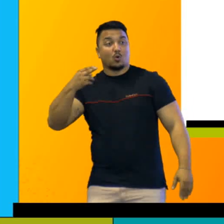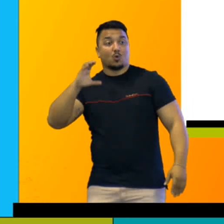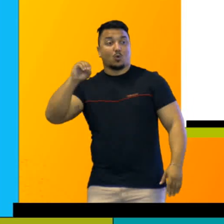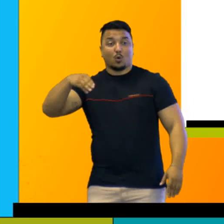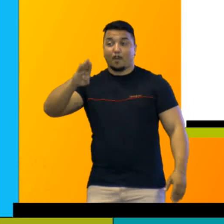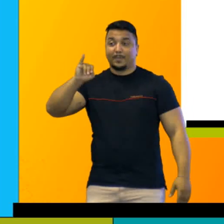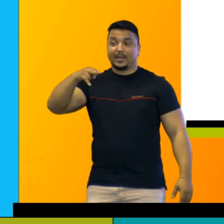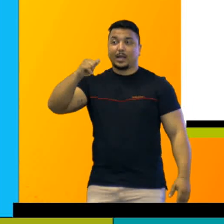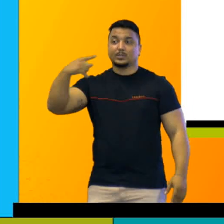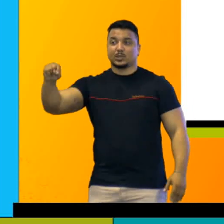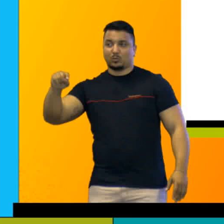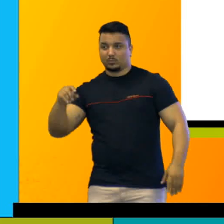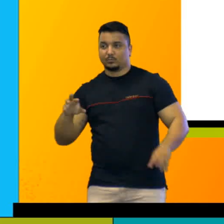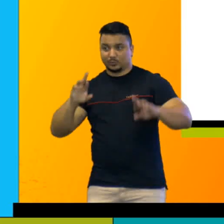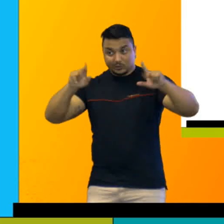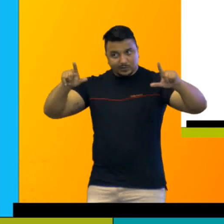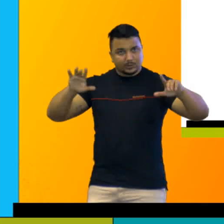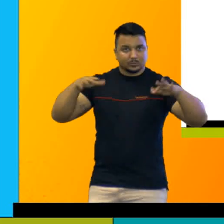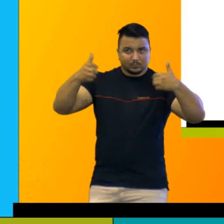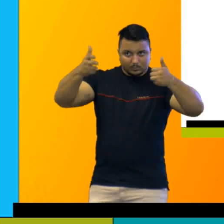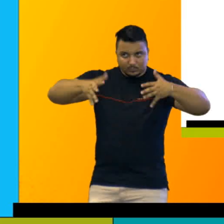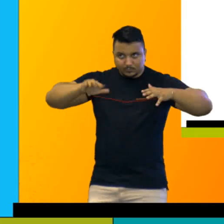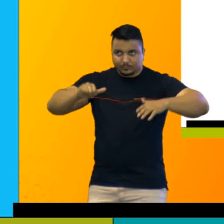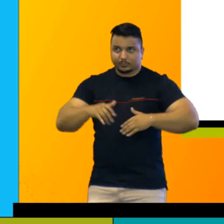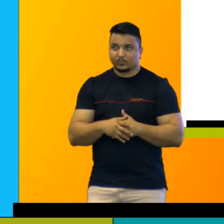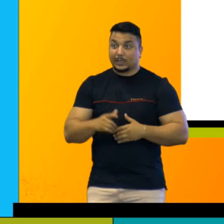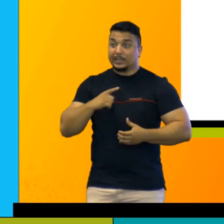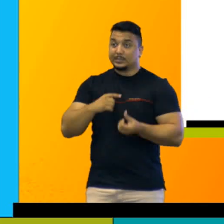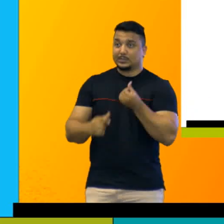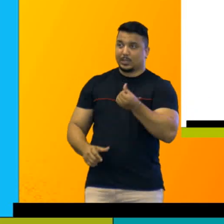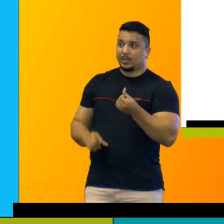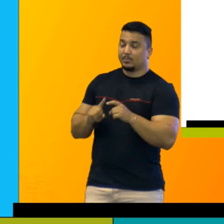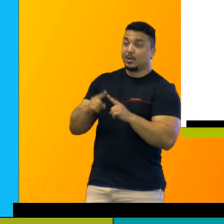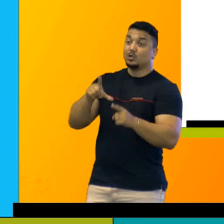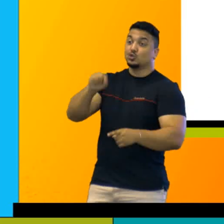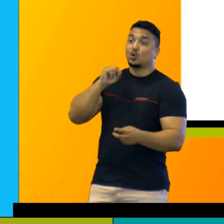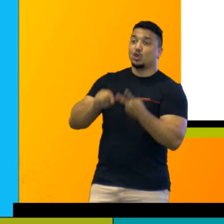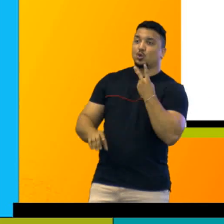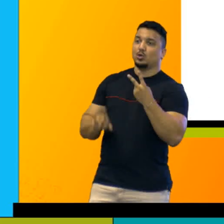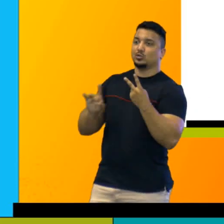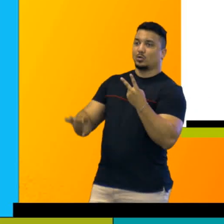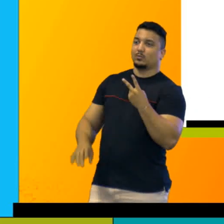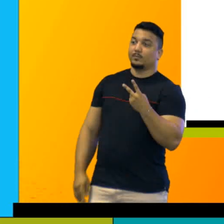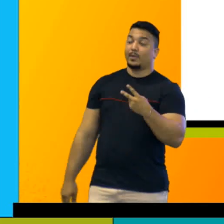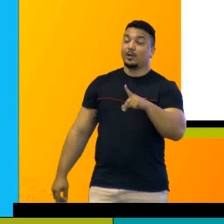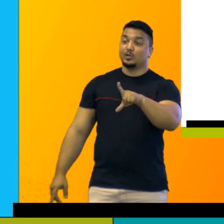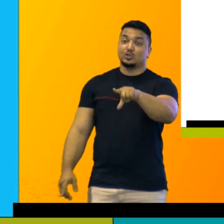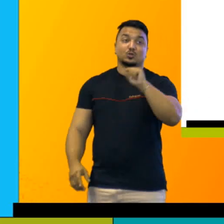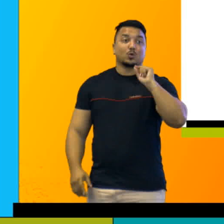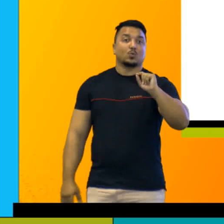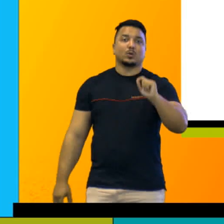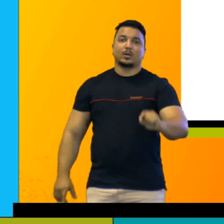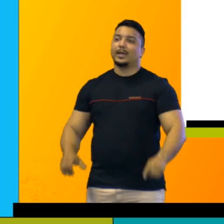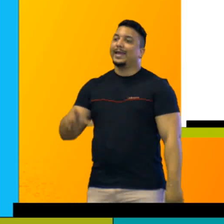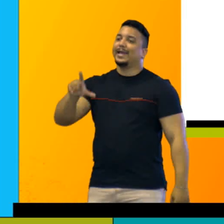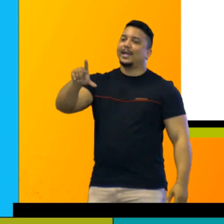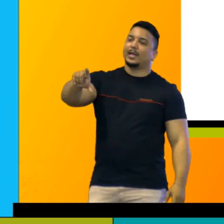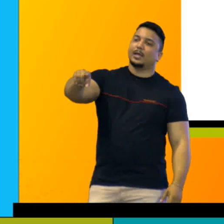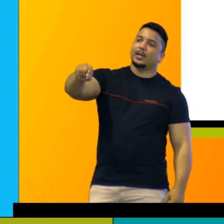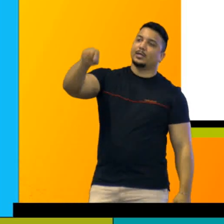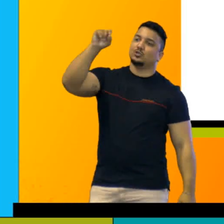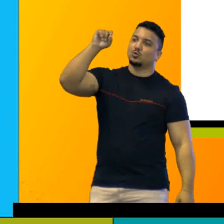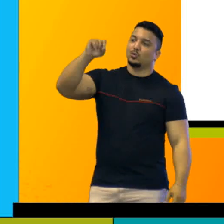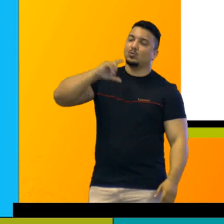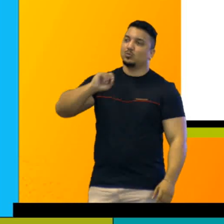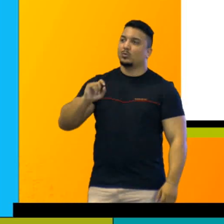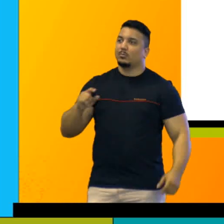diferença. Então eu tenho, ó, 6 tecidos, mas vou escolher só 2. Eu vou escolher, essa palavra escolher já